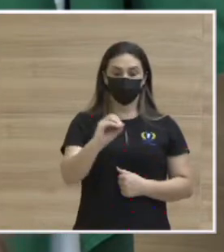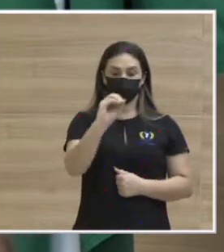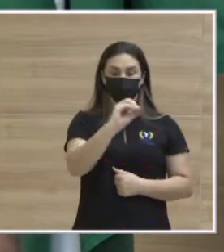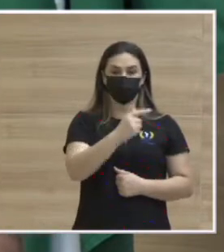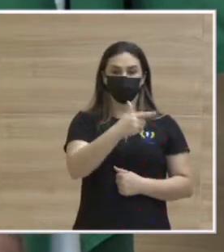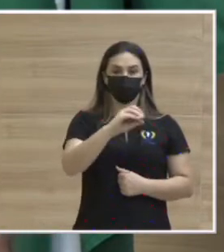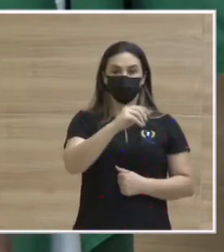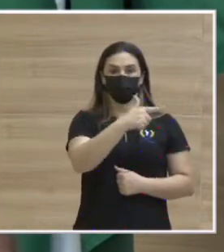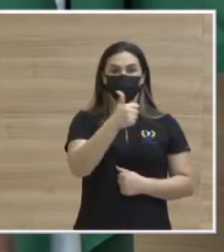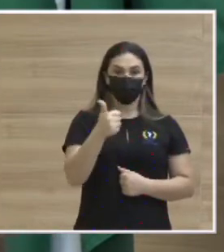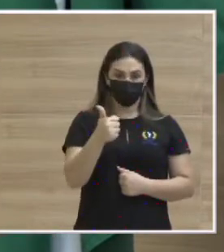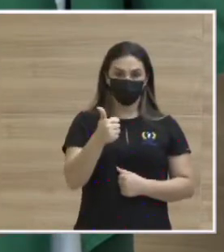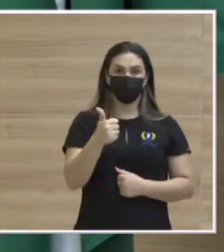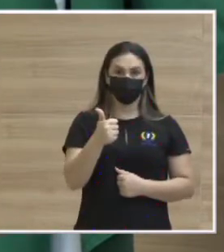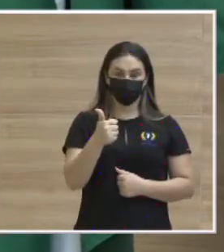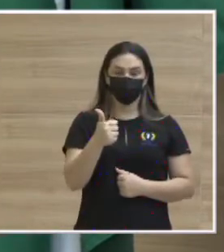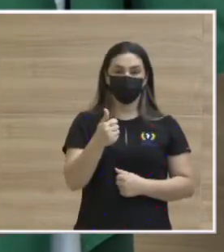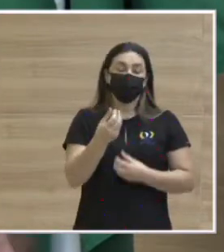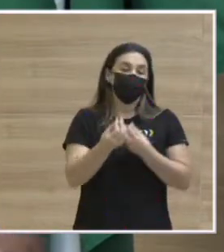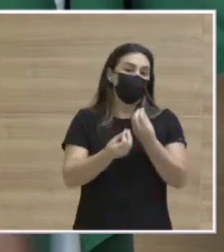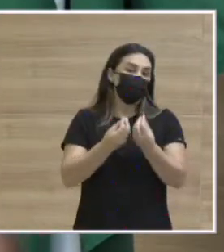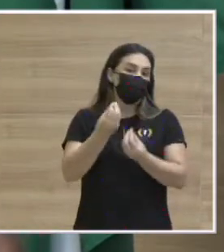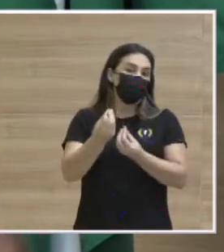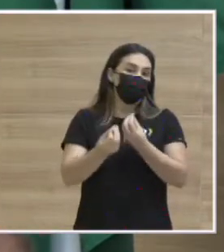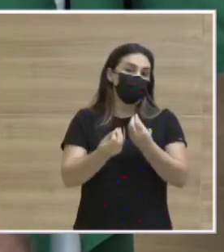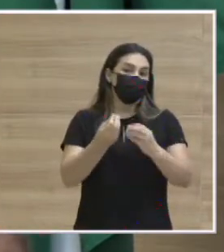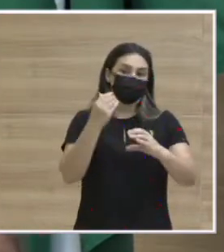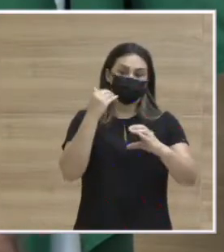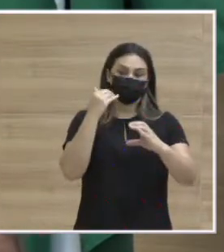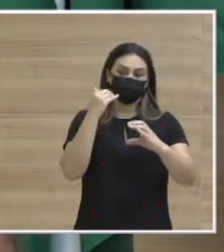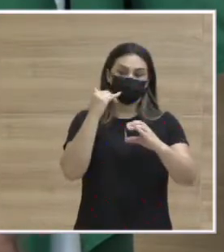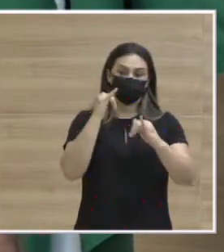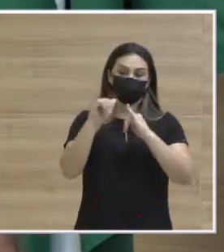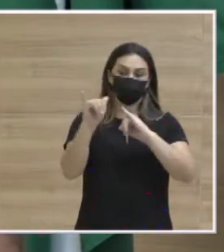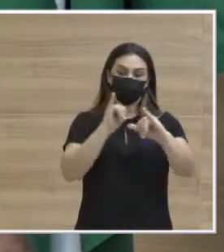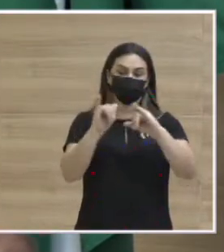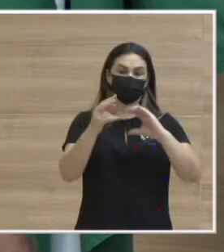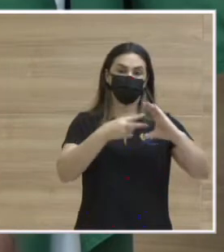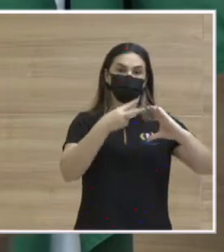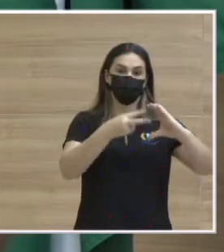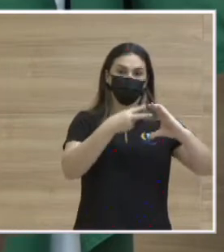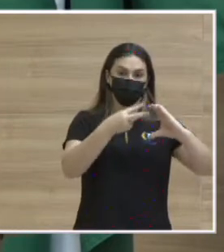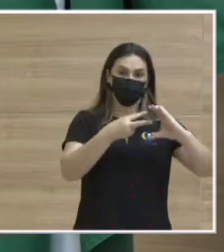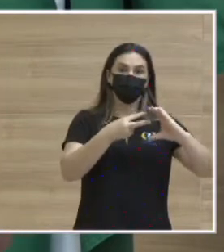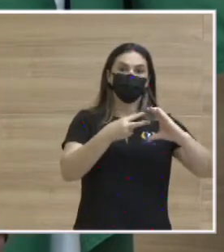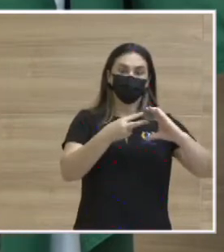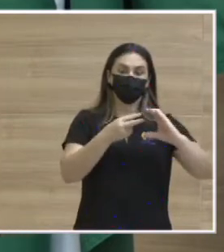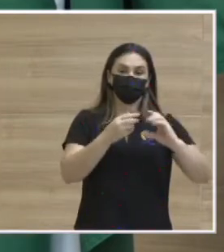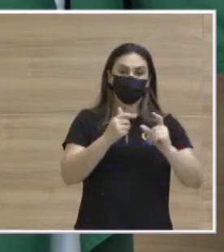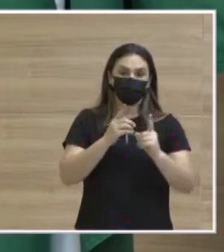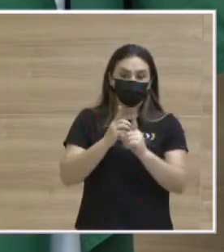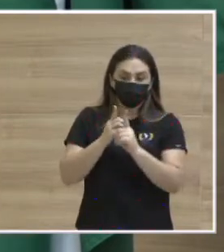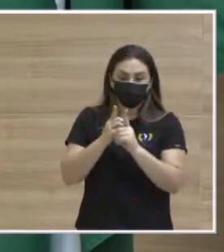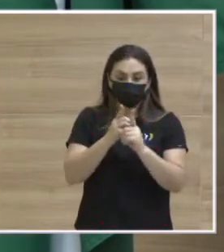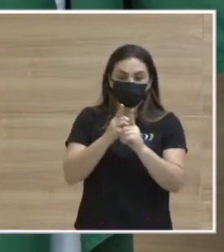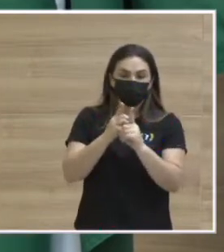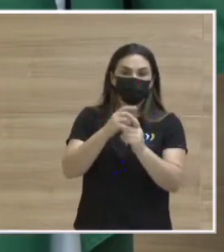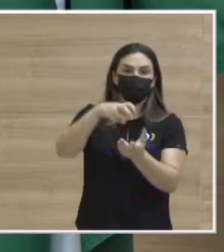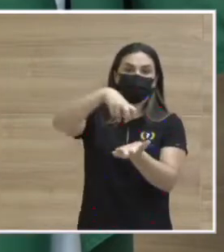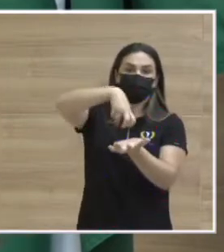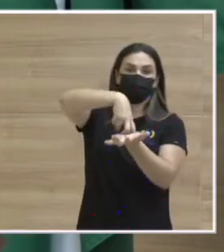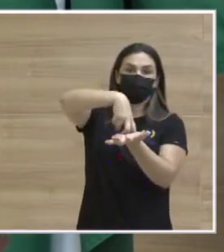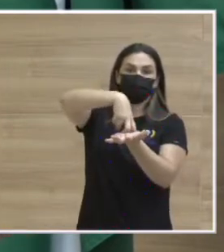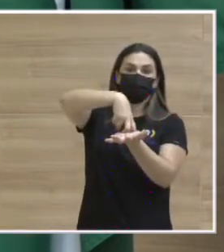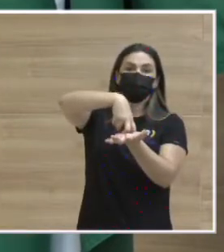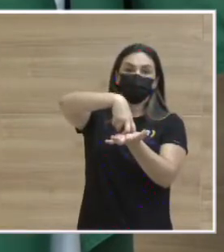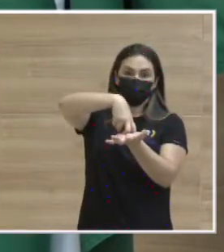casa quanto à forma invasiva e totalmente despudorada destas perseguições e castigos.